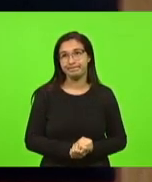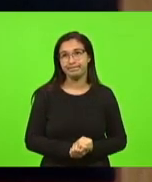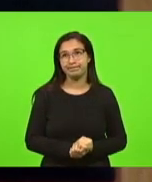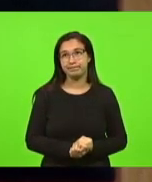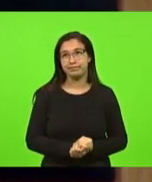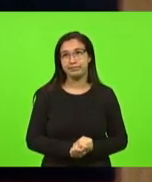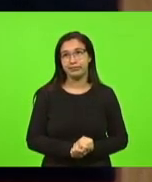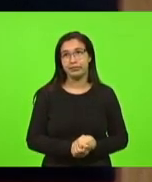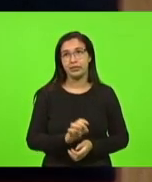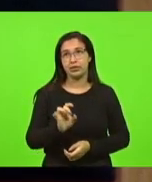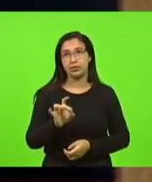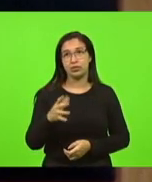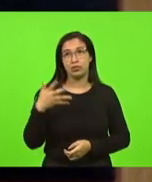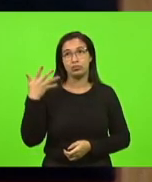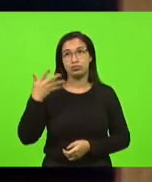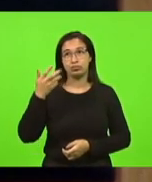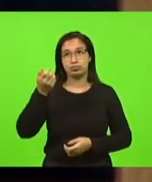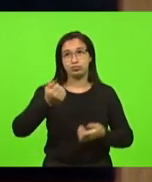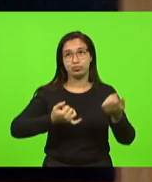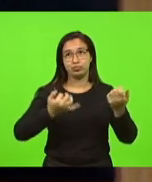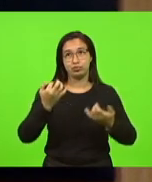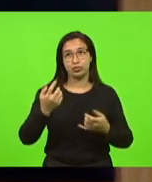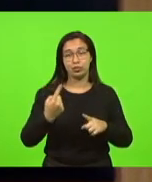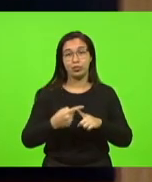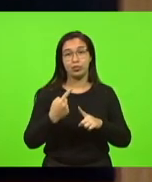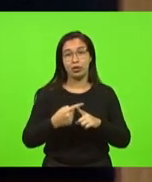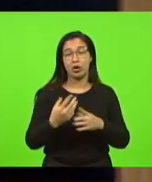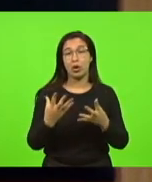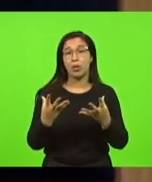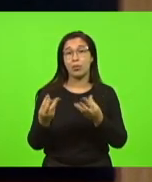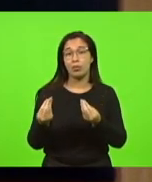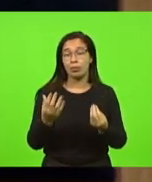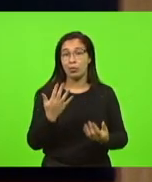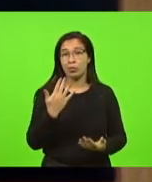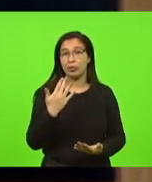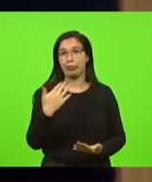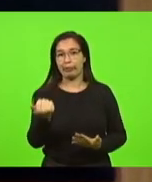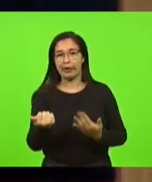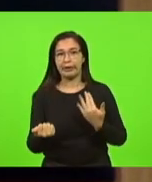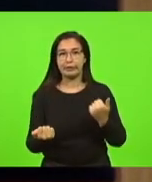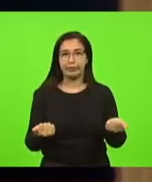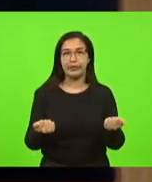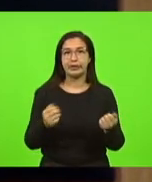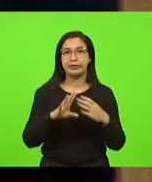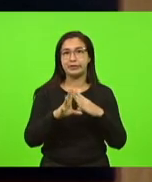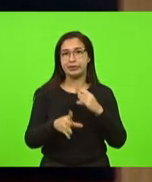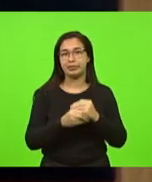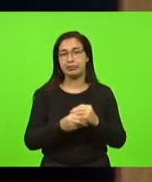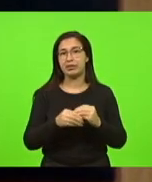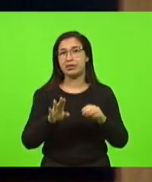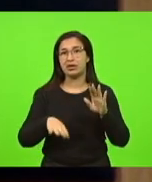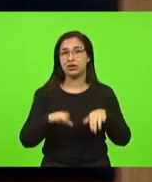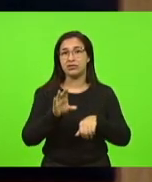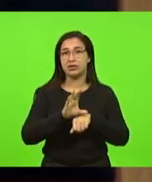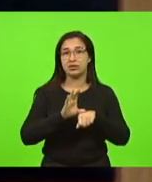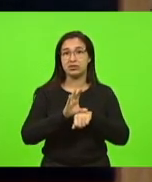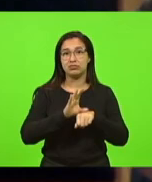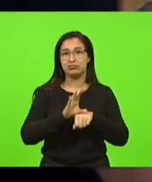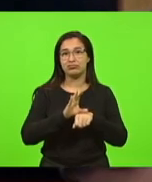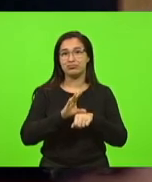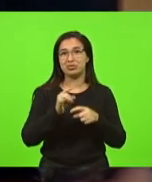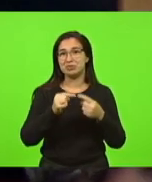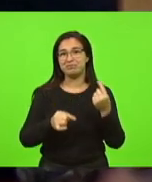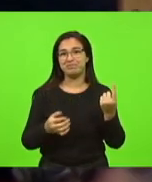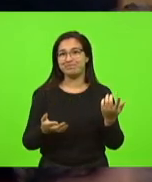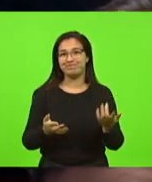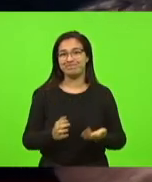essa fala aí, porque a gente recebe muito pedido aqui de faça emenda, tem emenda que é inconstitucional, eu não posso majorar